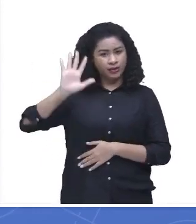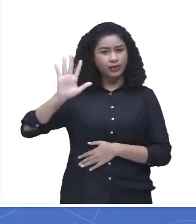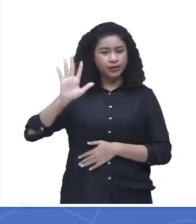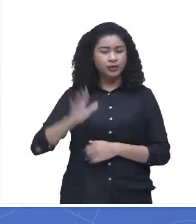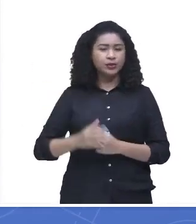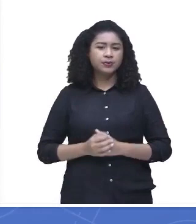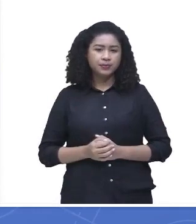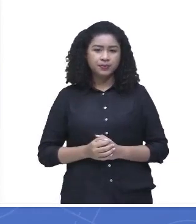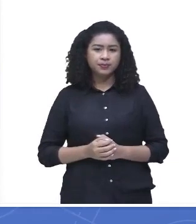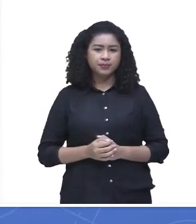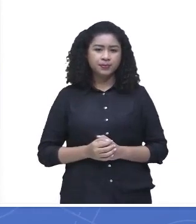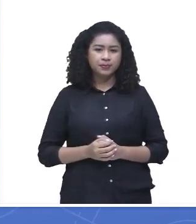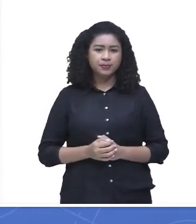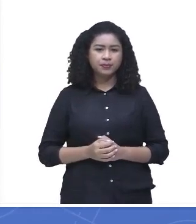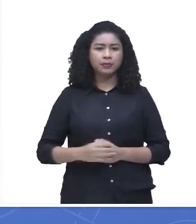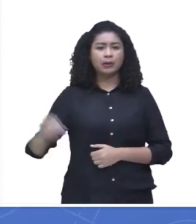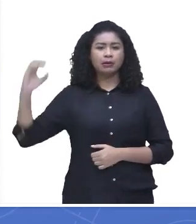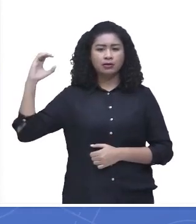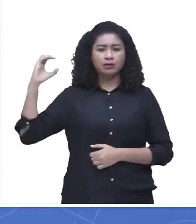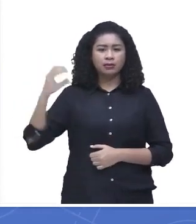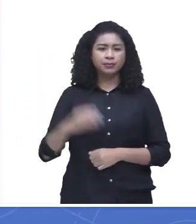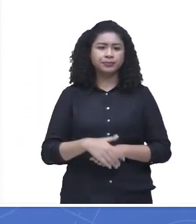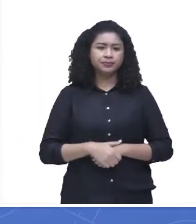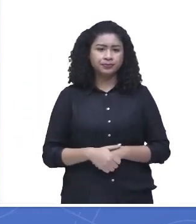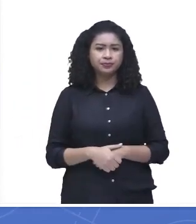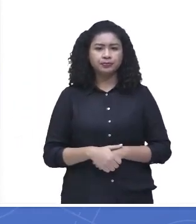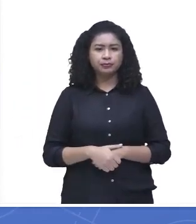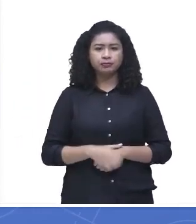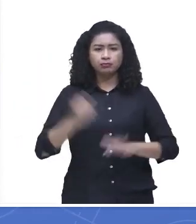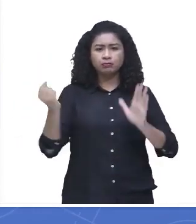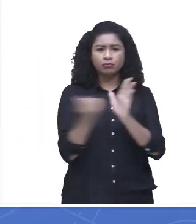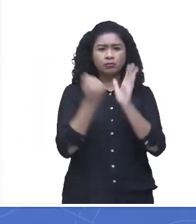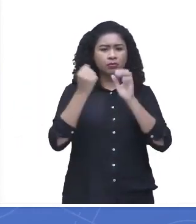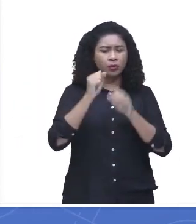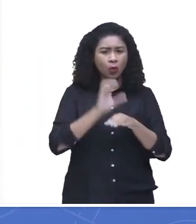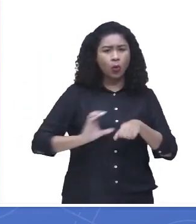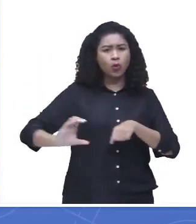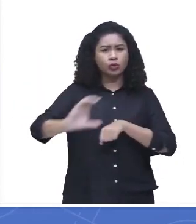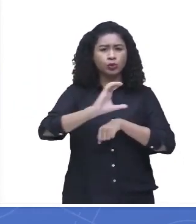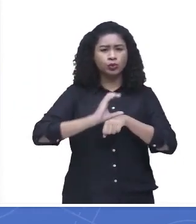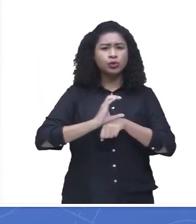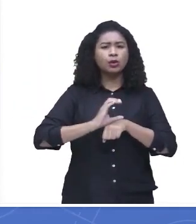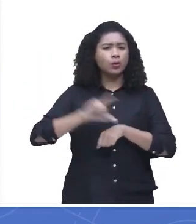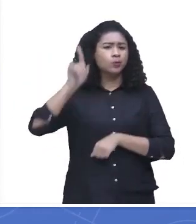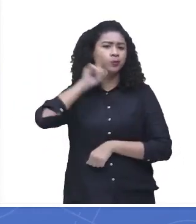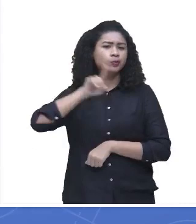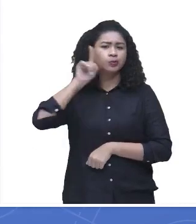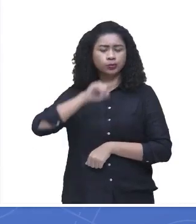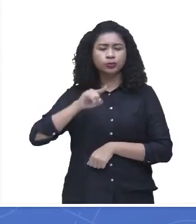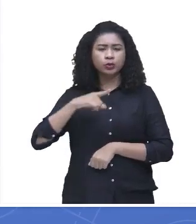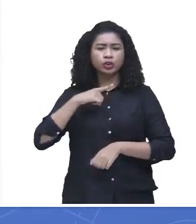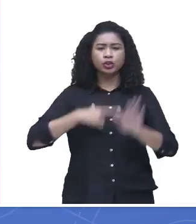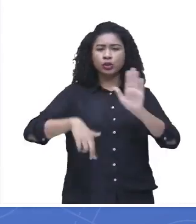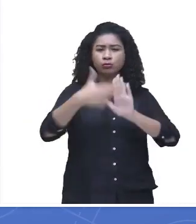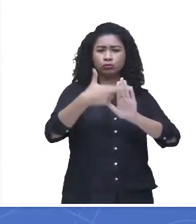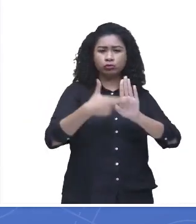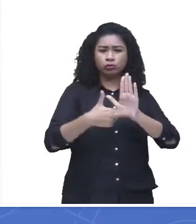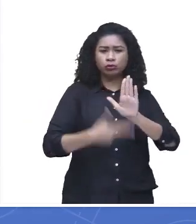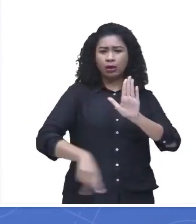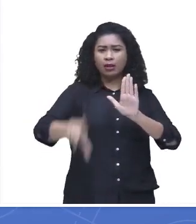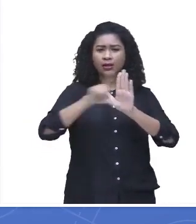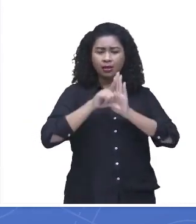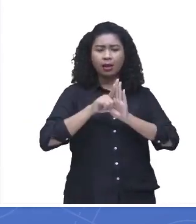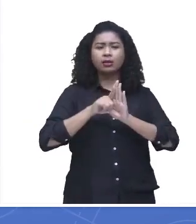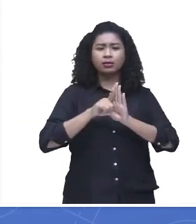trabalhadores estrangeiros. C. Promulgação da Constituição dos Estados Unidos, composta por um conjunto de leis que asseguravam o fim da escravidão.